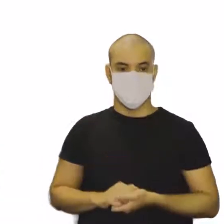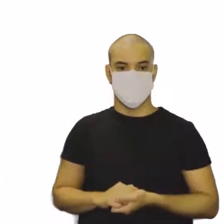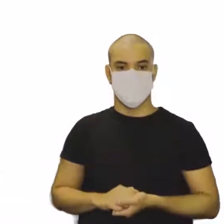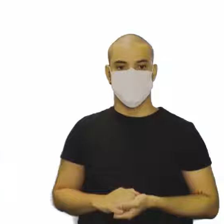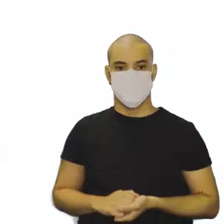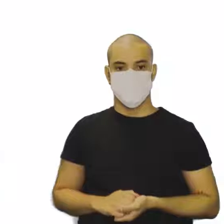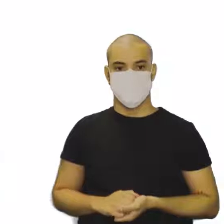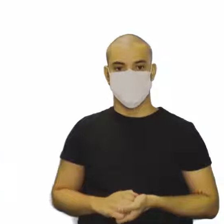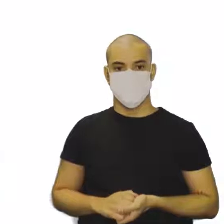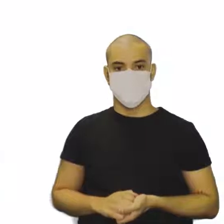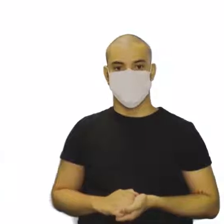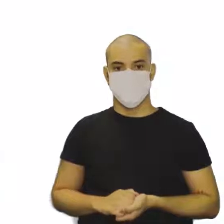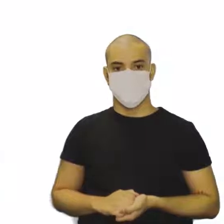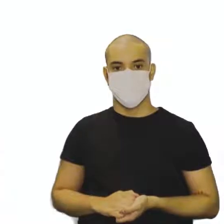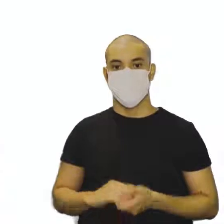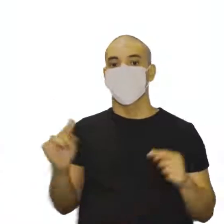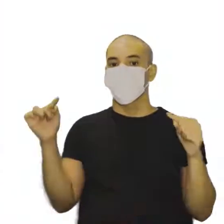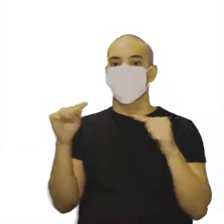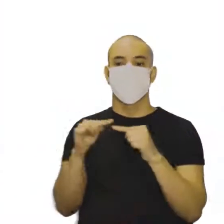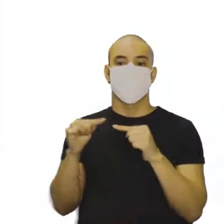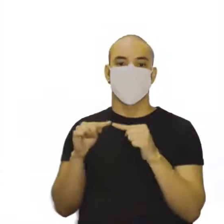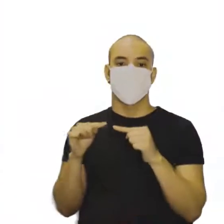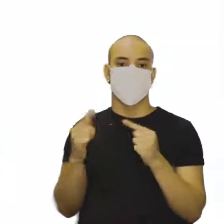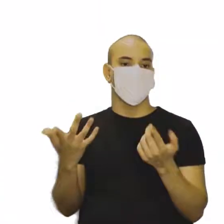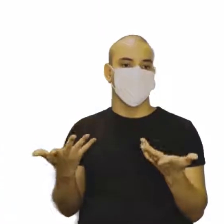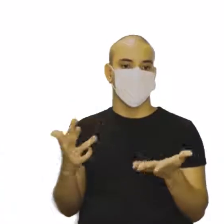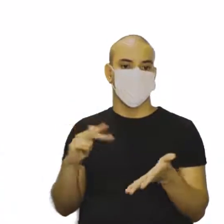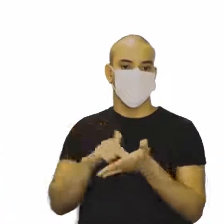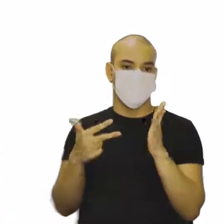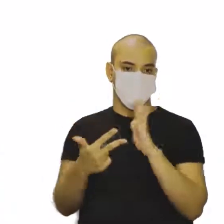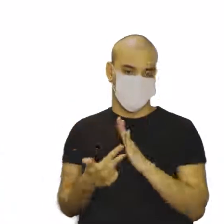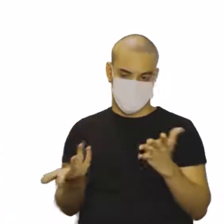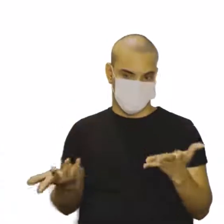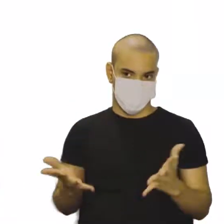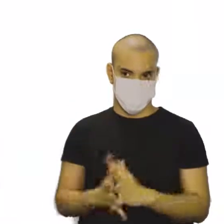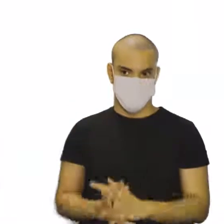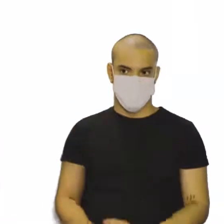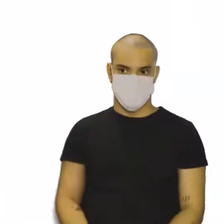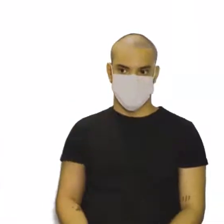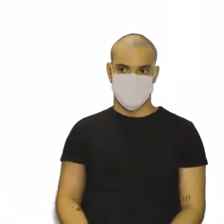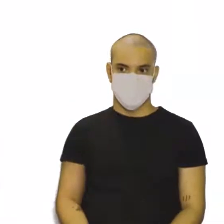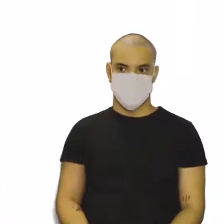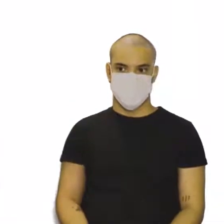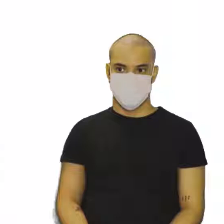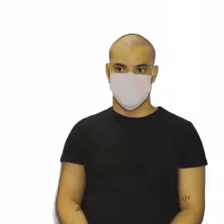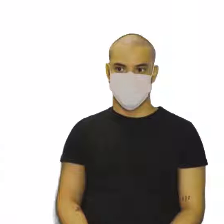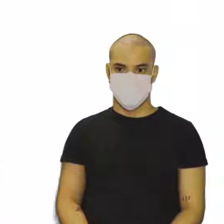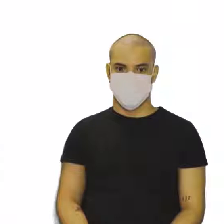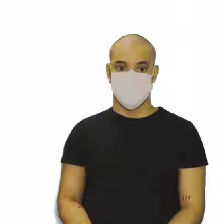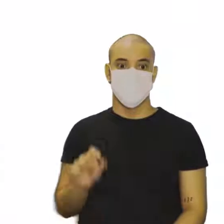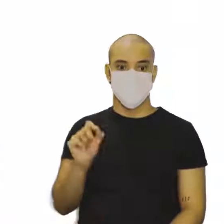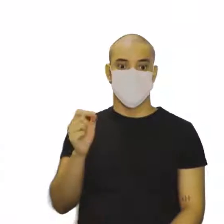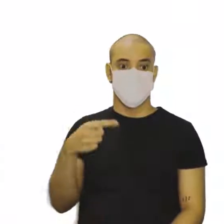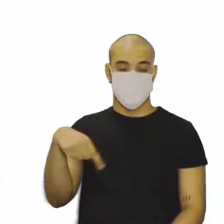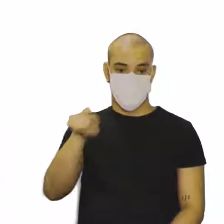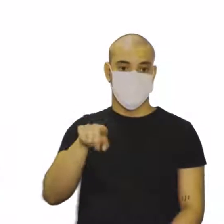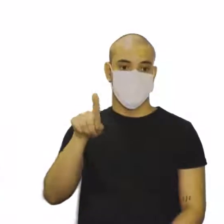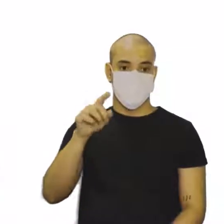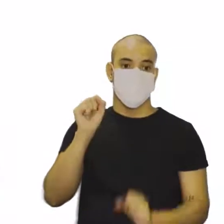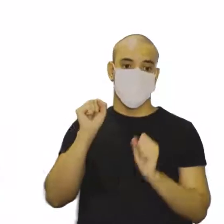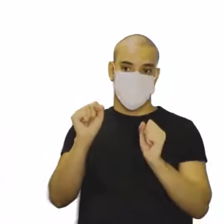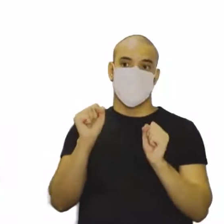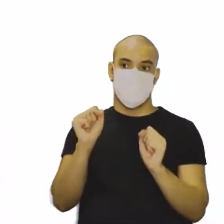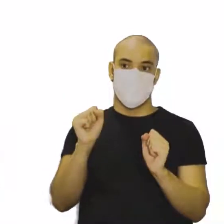e a que tipo de fusível ela se refere, ok? E aqui eu vou deixar para vocês